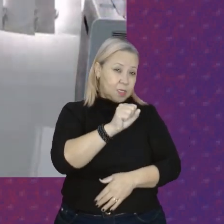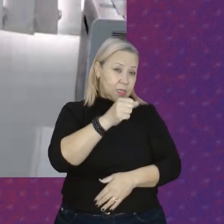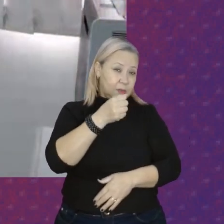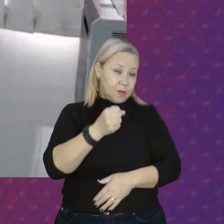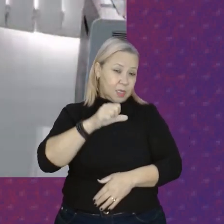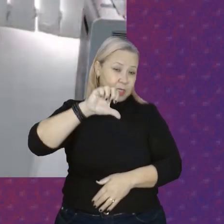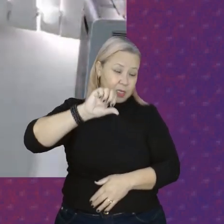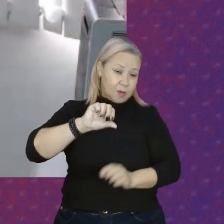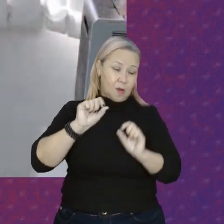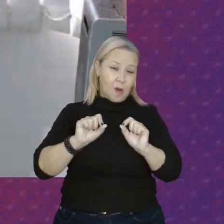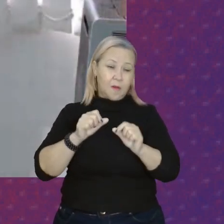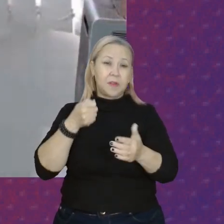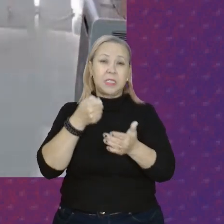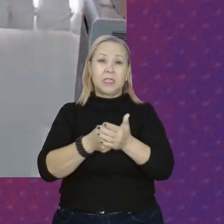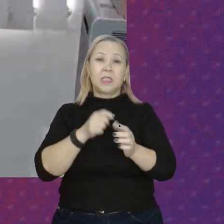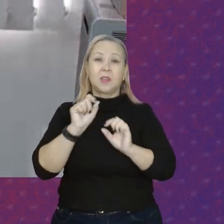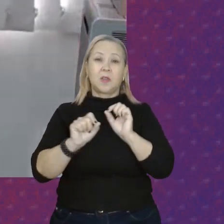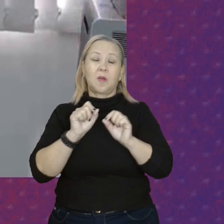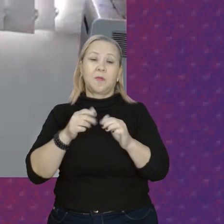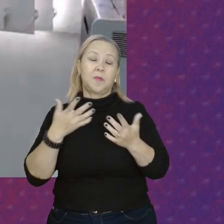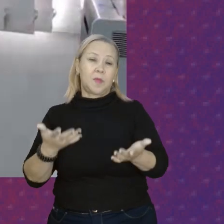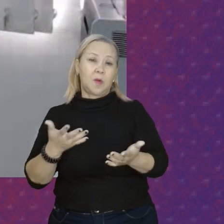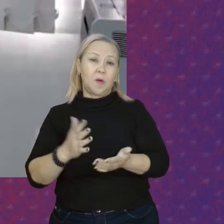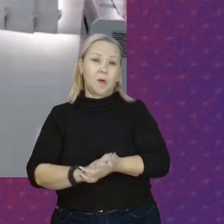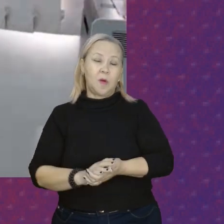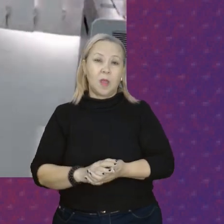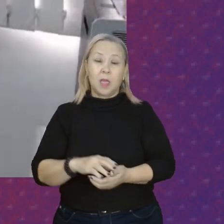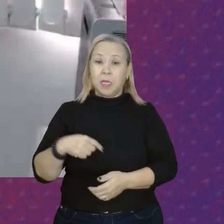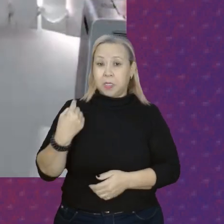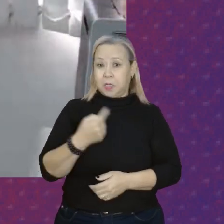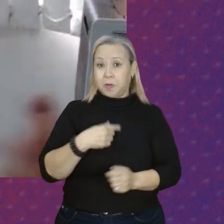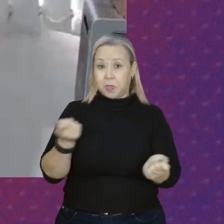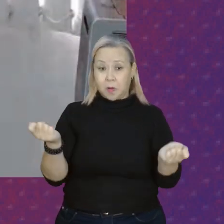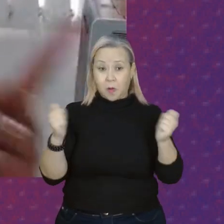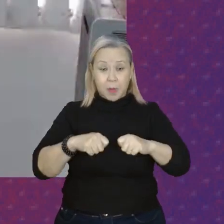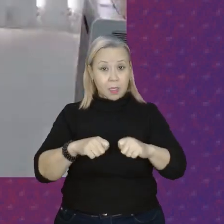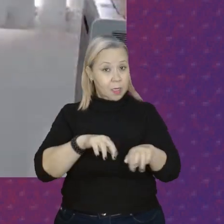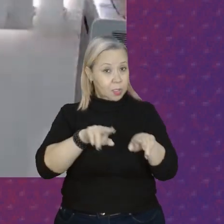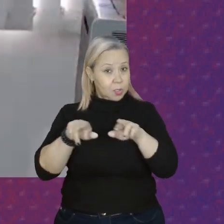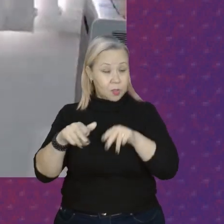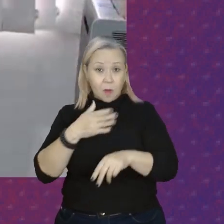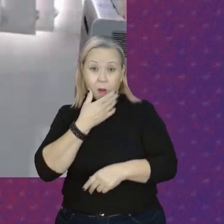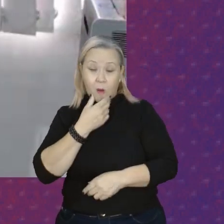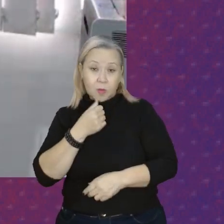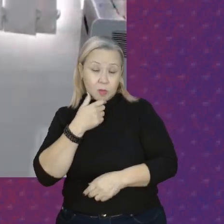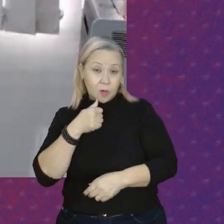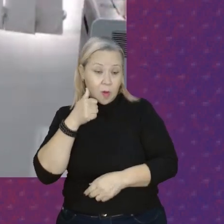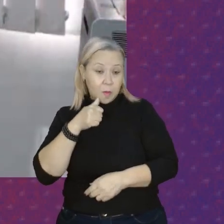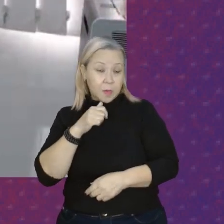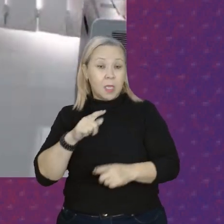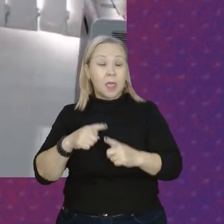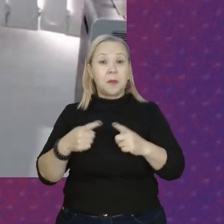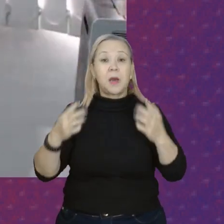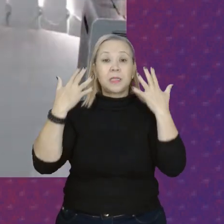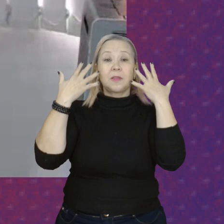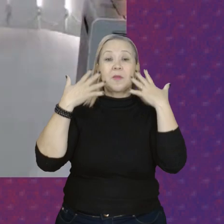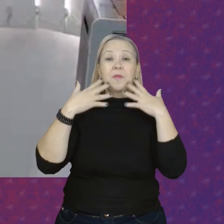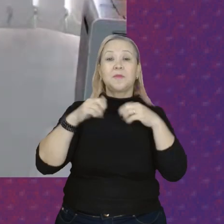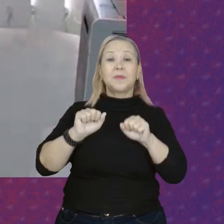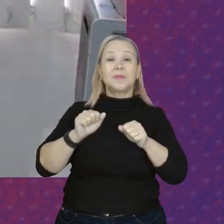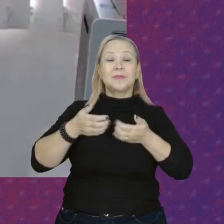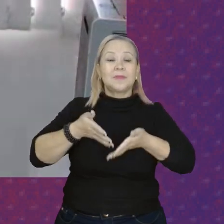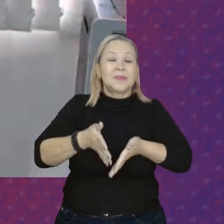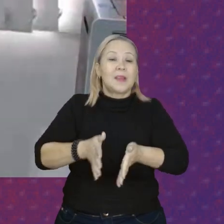que determinou que éramos tão competentes quanto os homens para ensinar, mas porque naturalmente já nascemos, né,